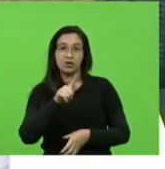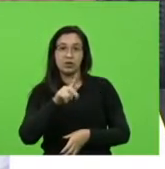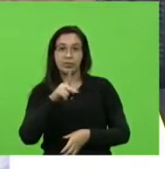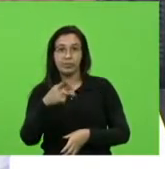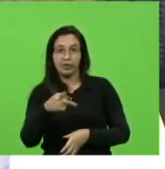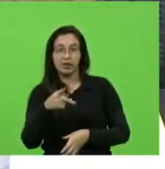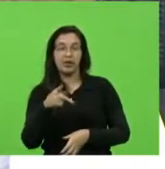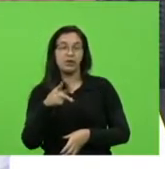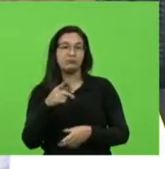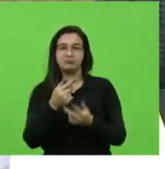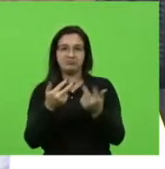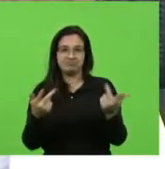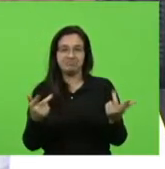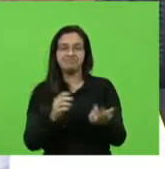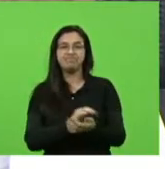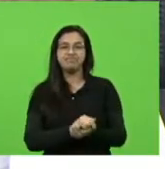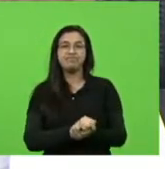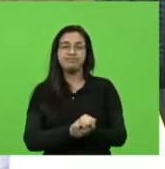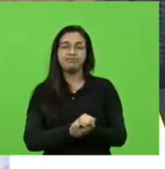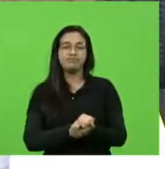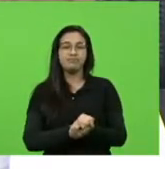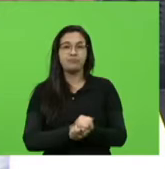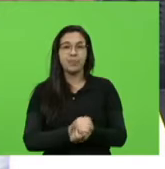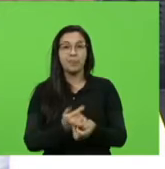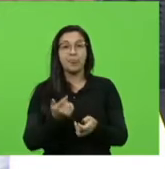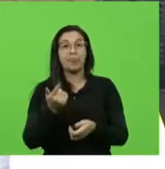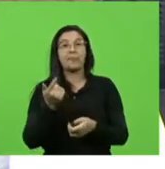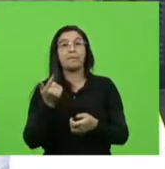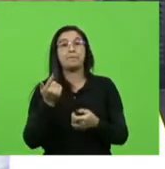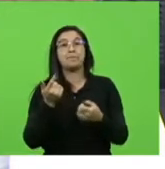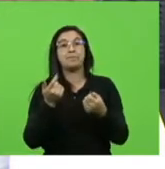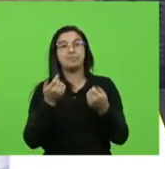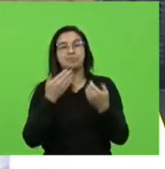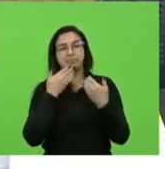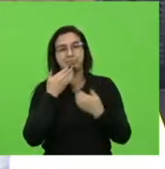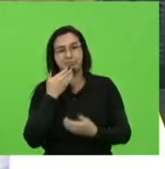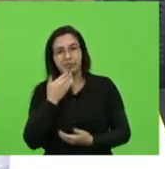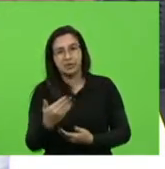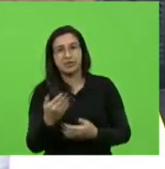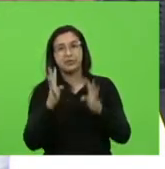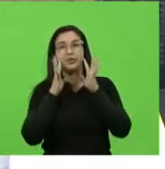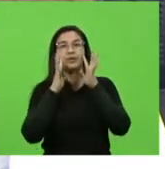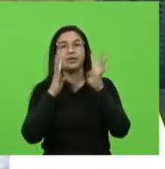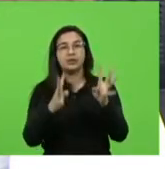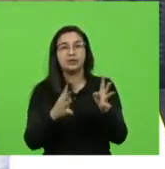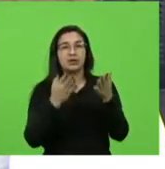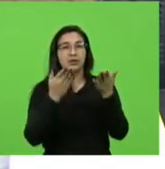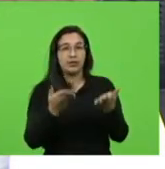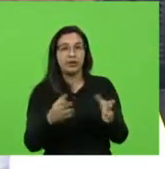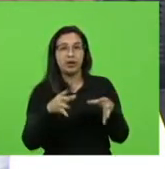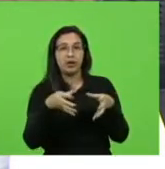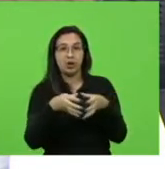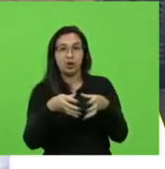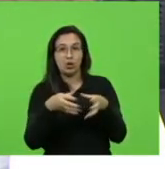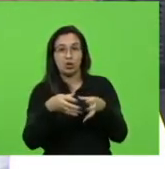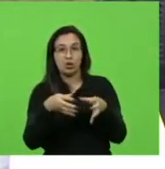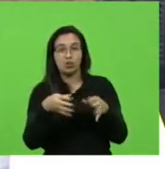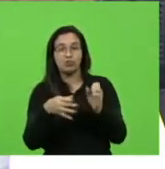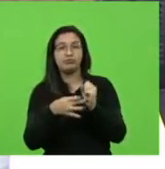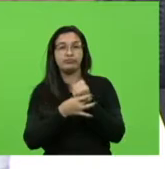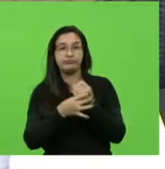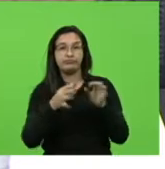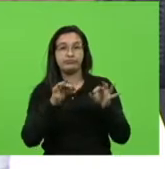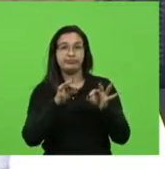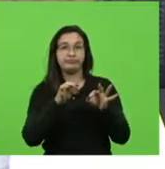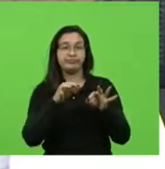Militar. Então, nós temos aí reforçar esse pedido ao governo do Estado, porque olhe com atenção os órgãos da segurança pública, que eles estão